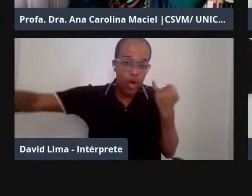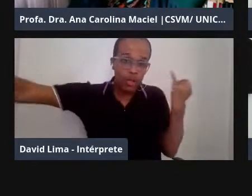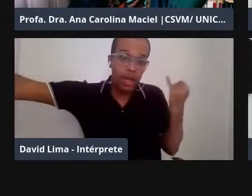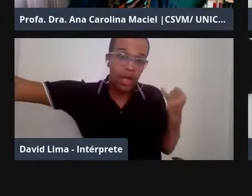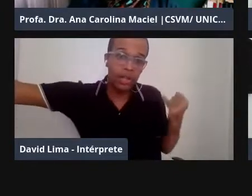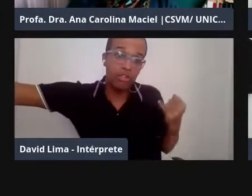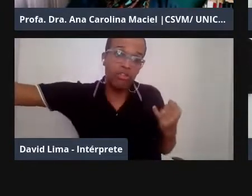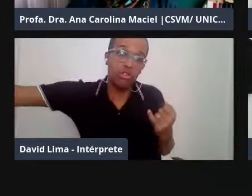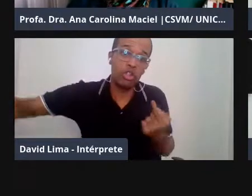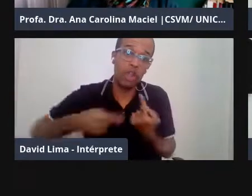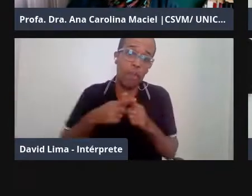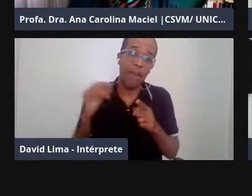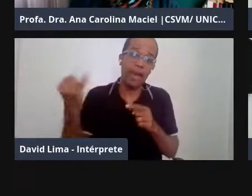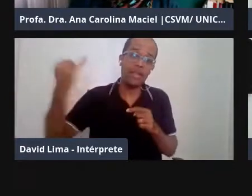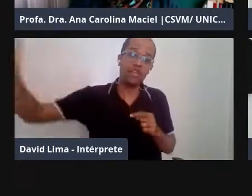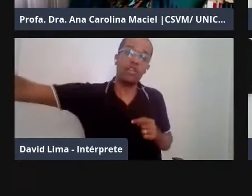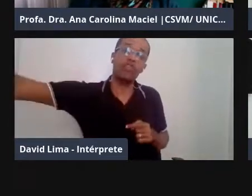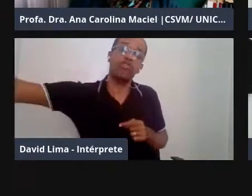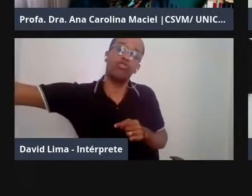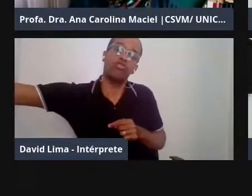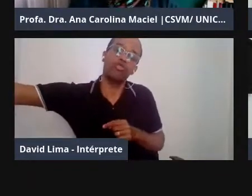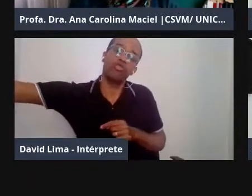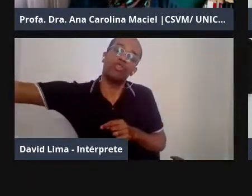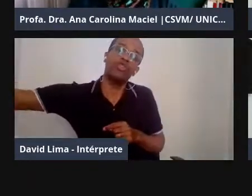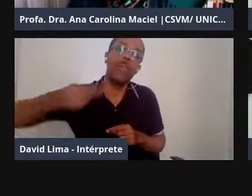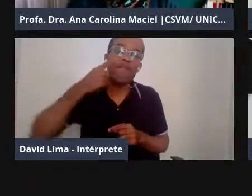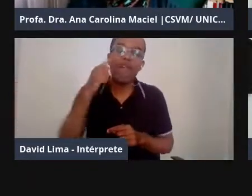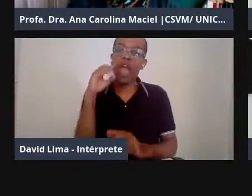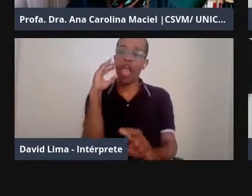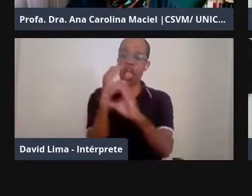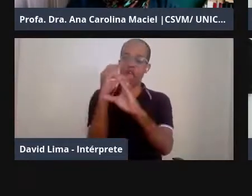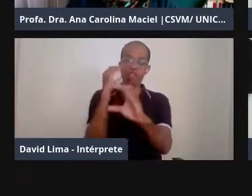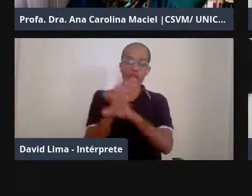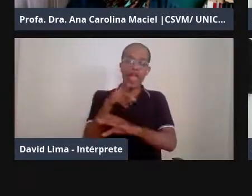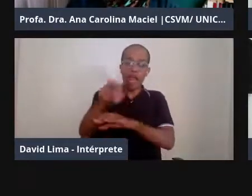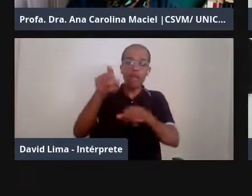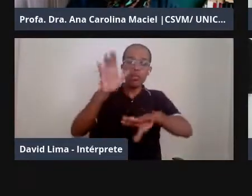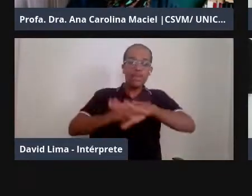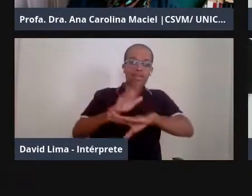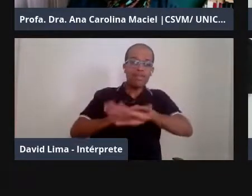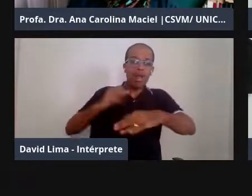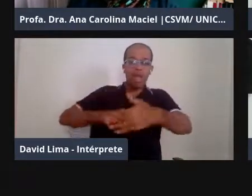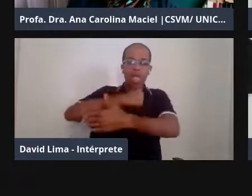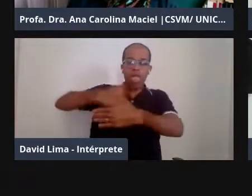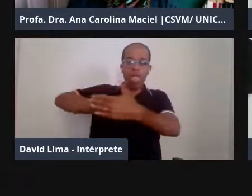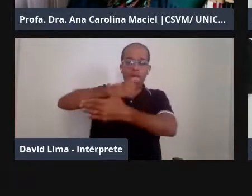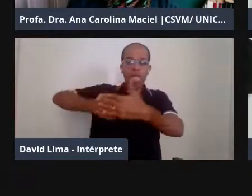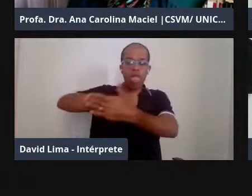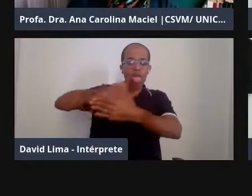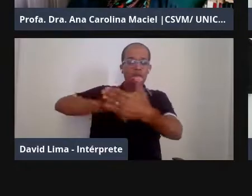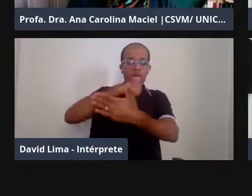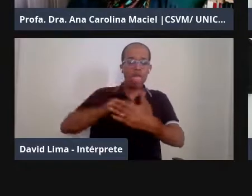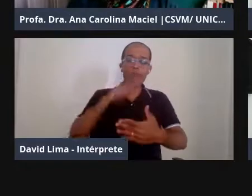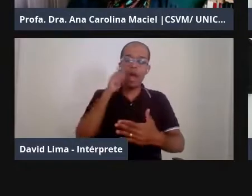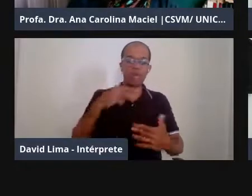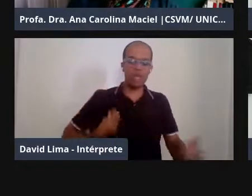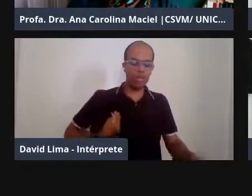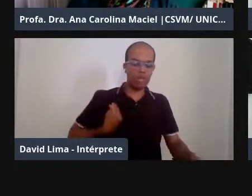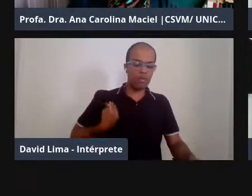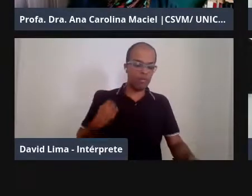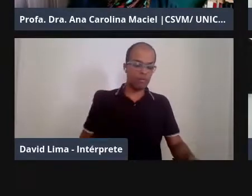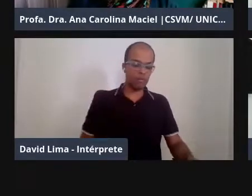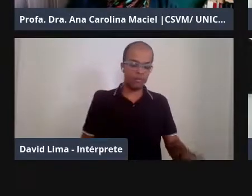nós assistimos engenheiros que precisam fazer comida para poder viver, Então, acho que assim, o